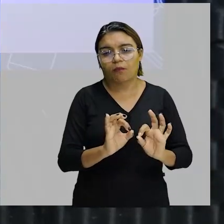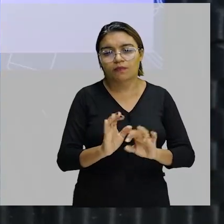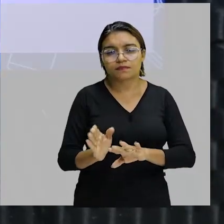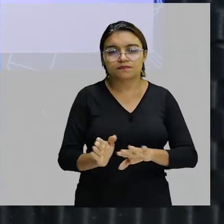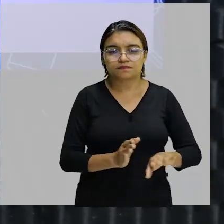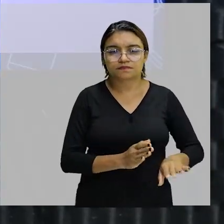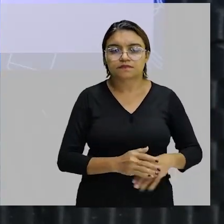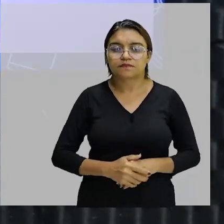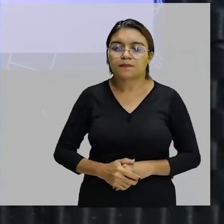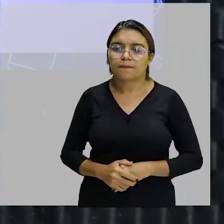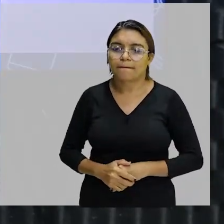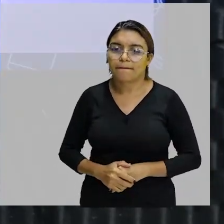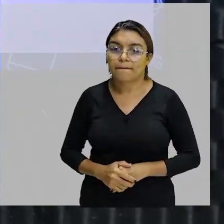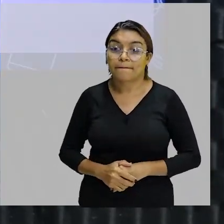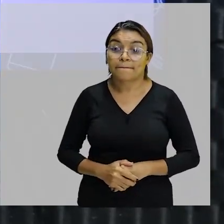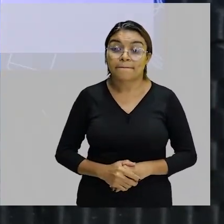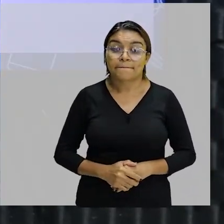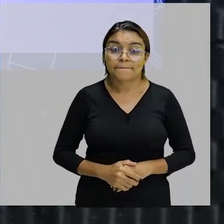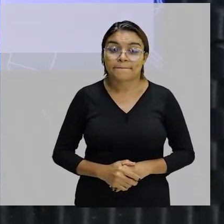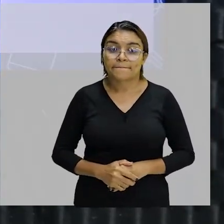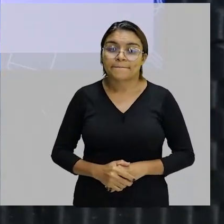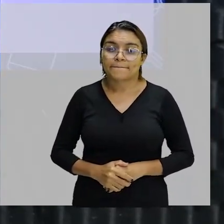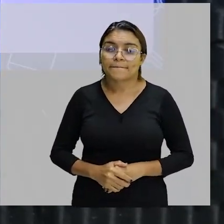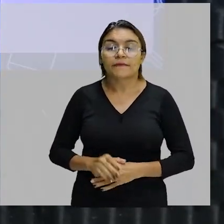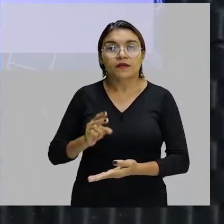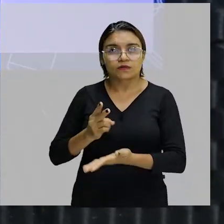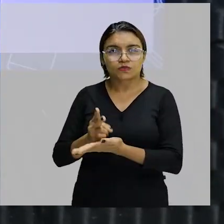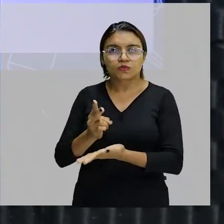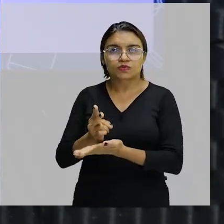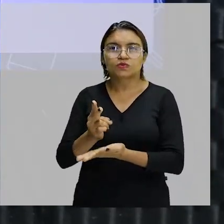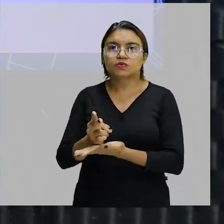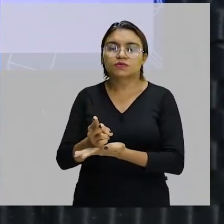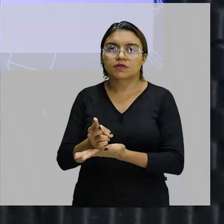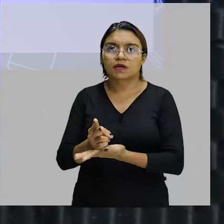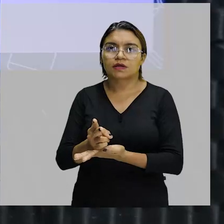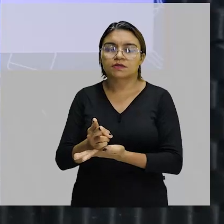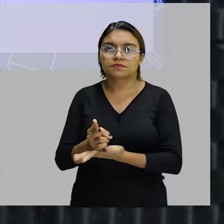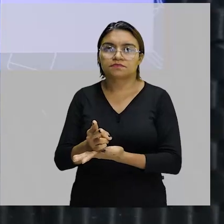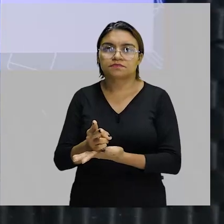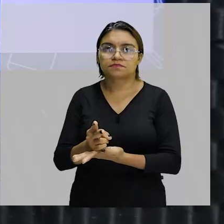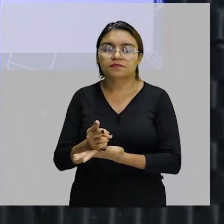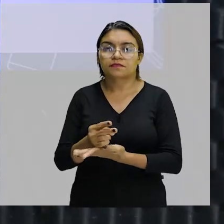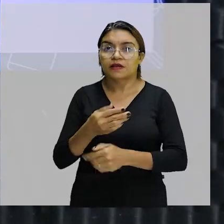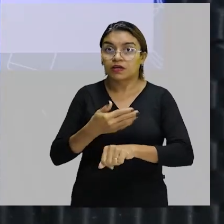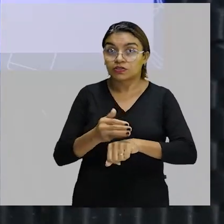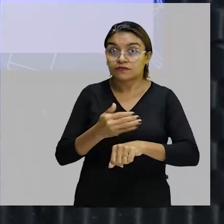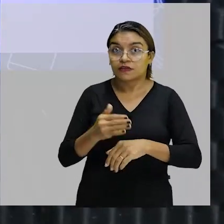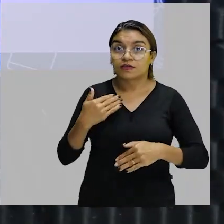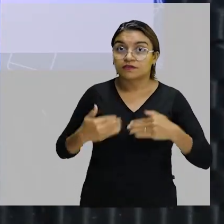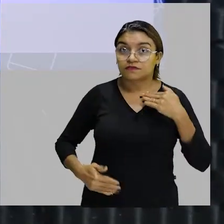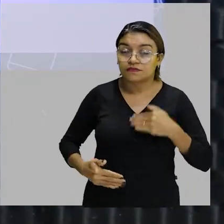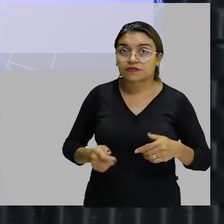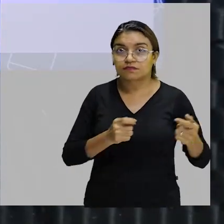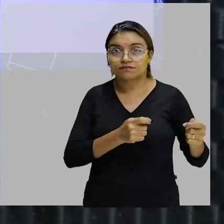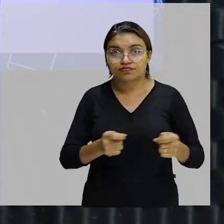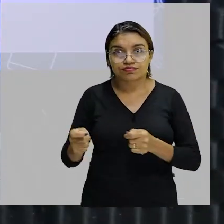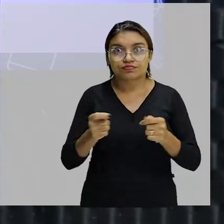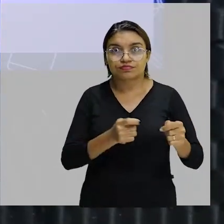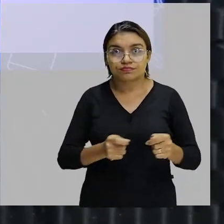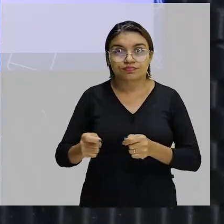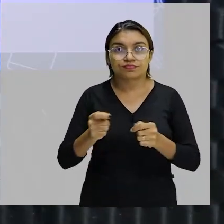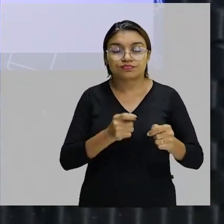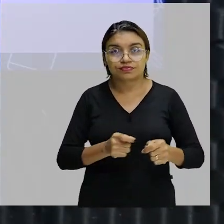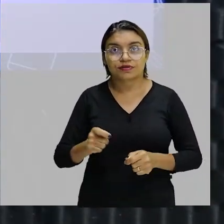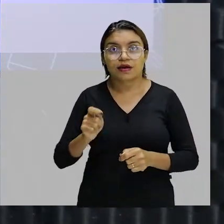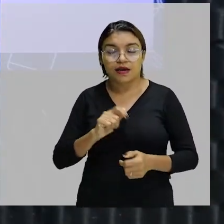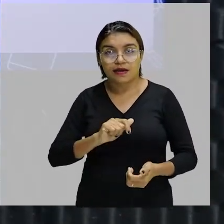Aí o que, que acontece aqui? Ó? No princípio da continuidade, a atividade física acontecendo de forma contínua transformou-se em exercício